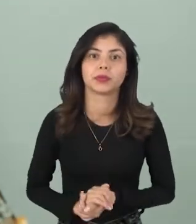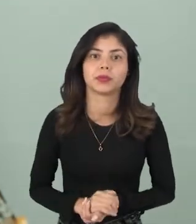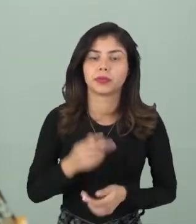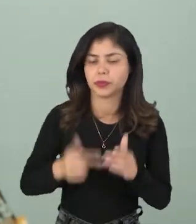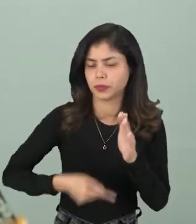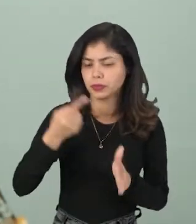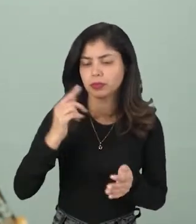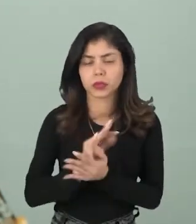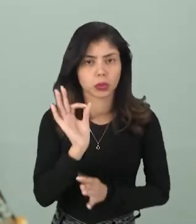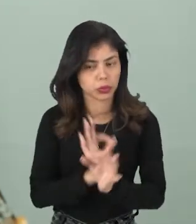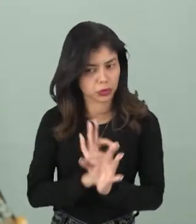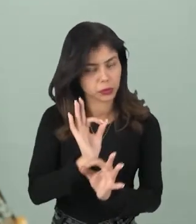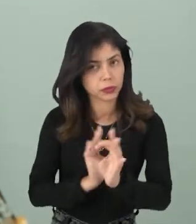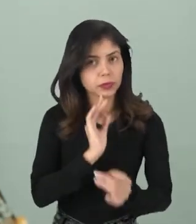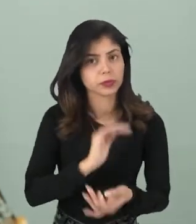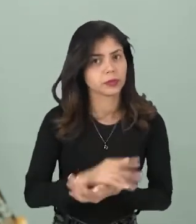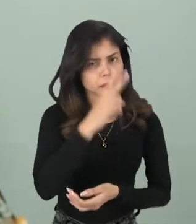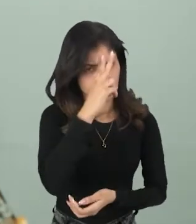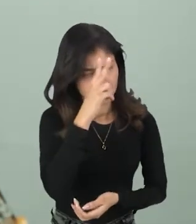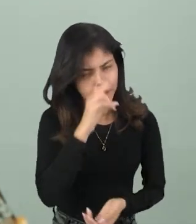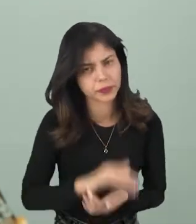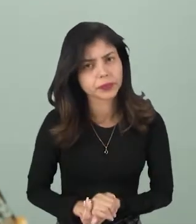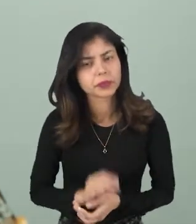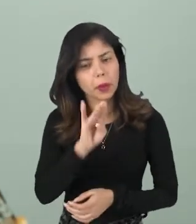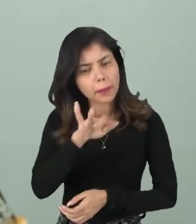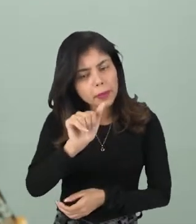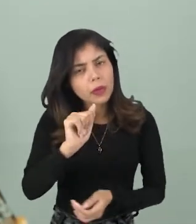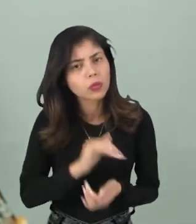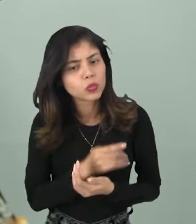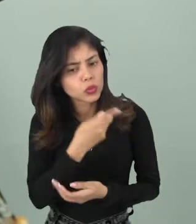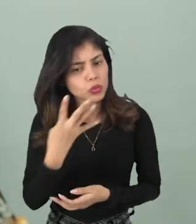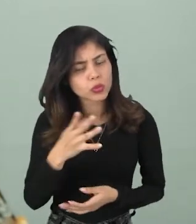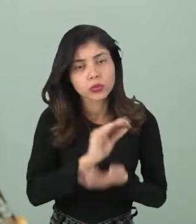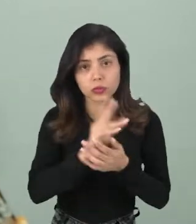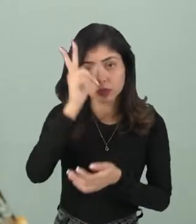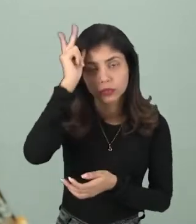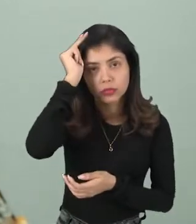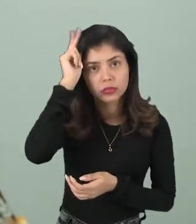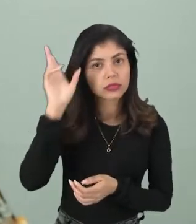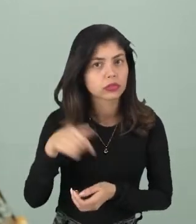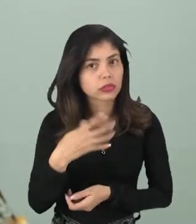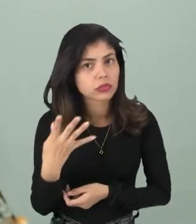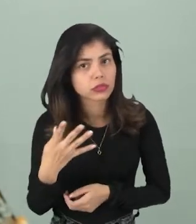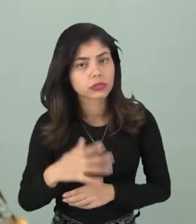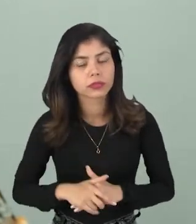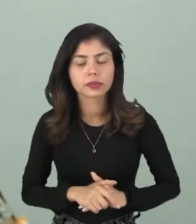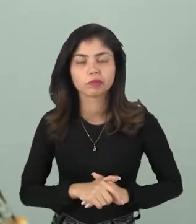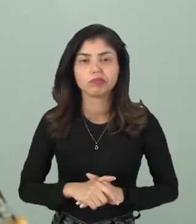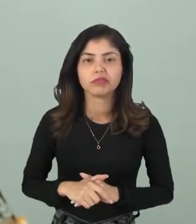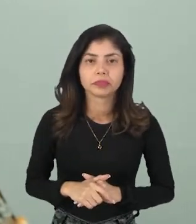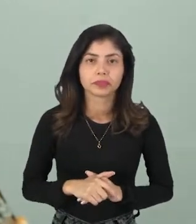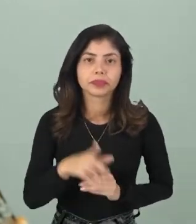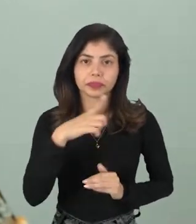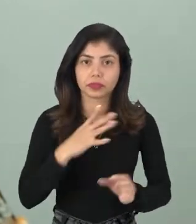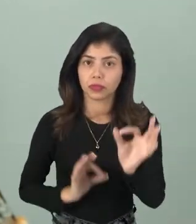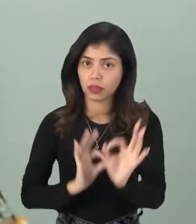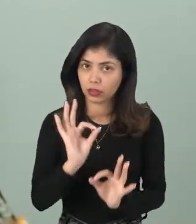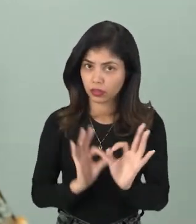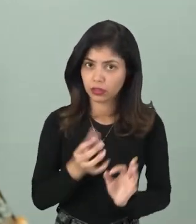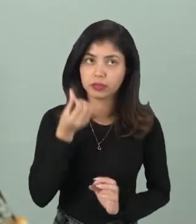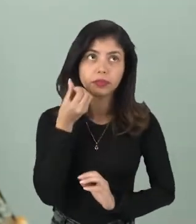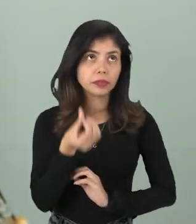nós vamos fazer primeiro a organização lembram que Bianca organiza uma quantidade de Laços Qual é essa quantidade Bianca